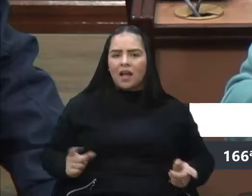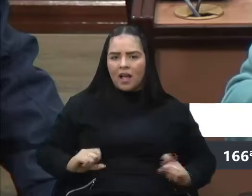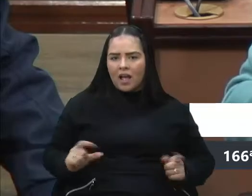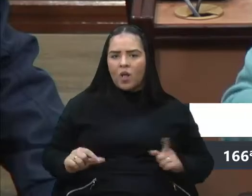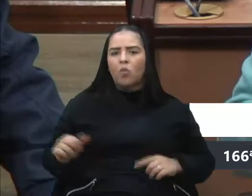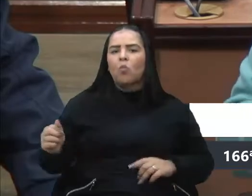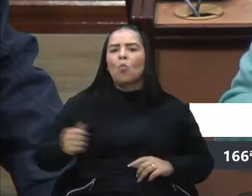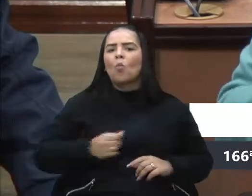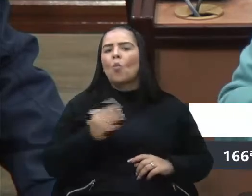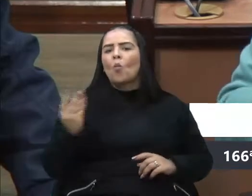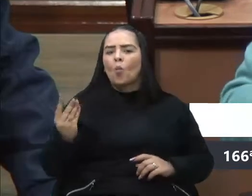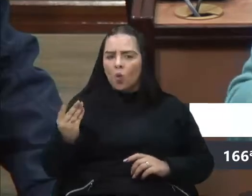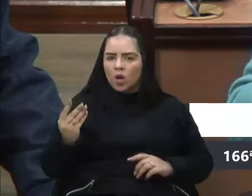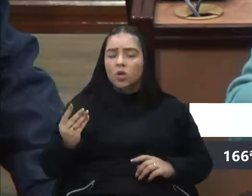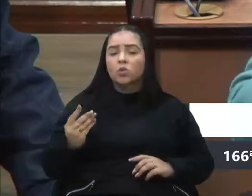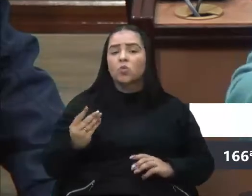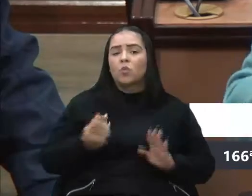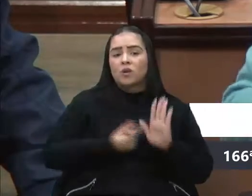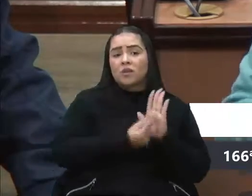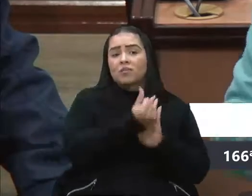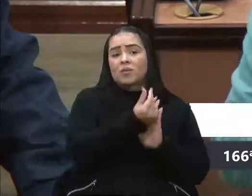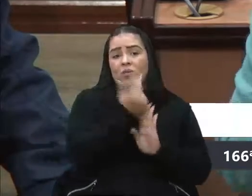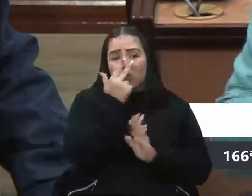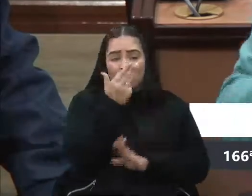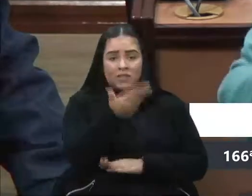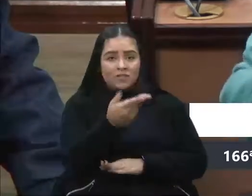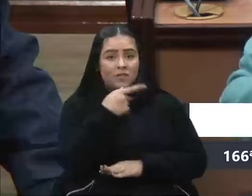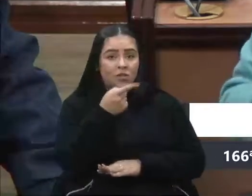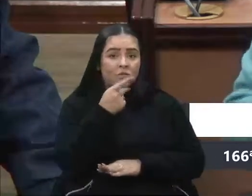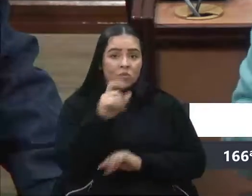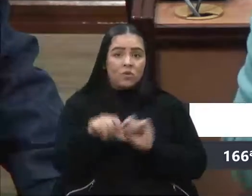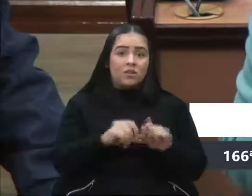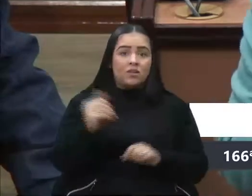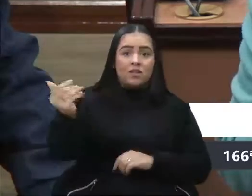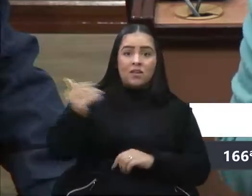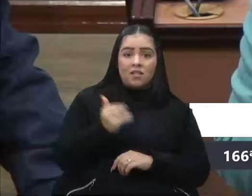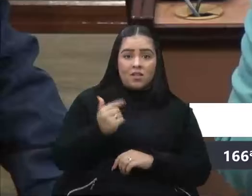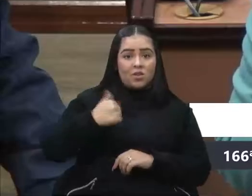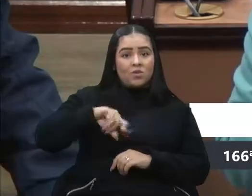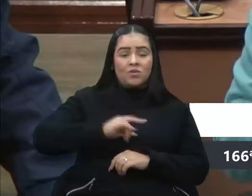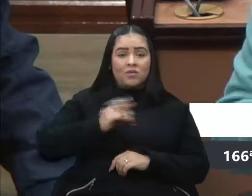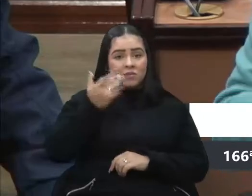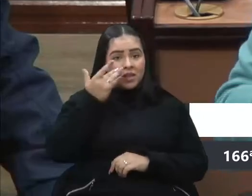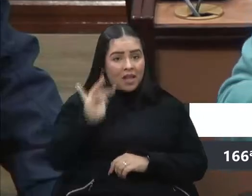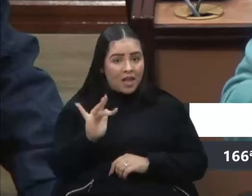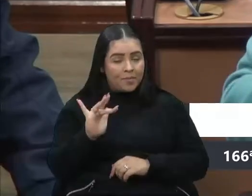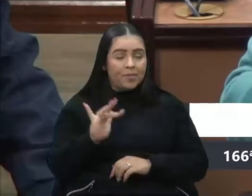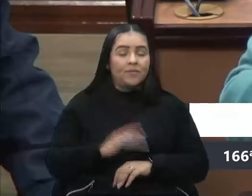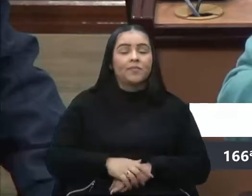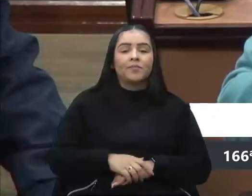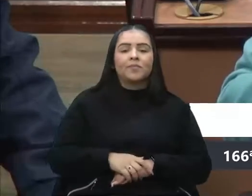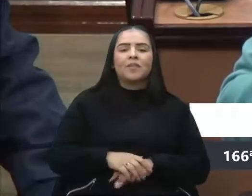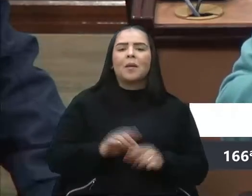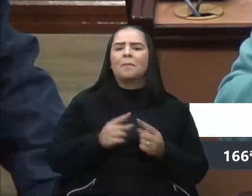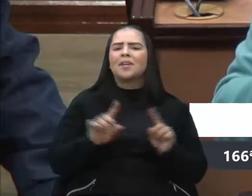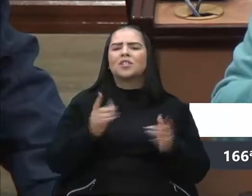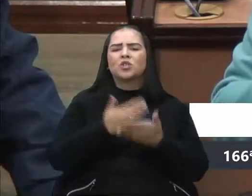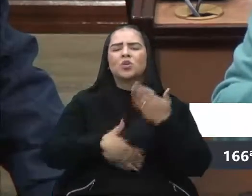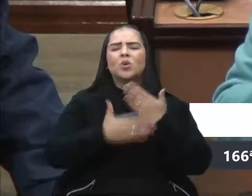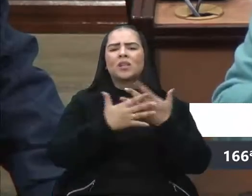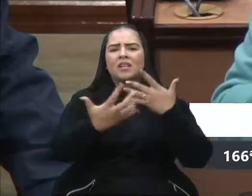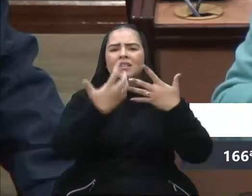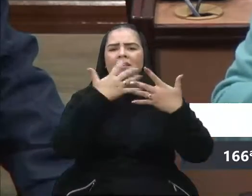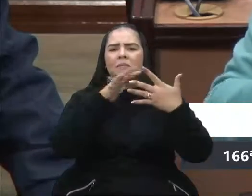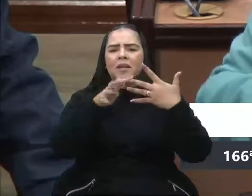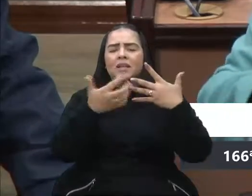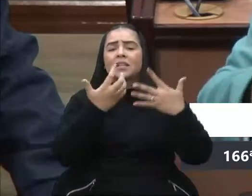o orçamento, apesar do que a gente, como tu mesmo disse, né, o que entra a gente não sabe, é sempre duvidoso, mas de toda a transparência, porque o que eu